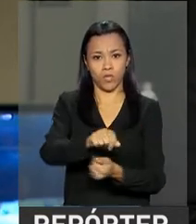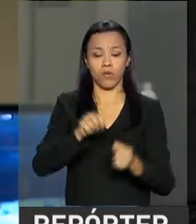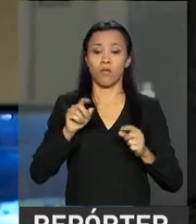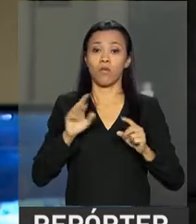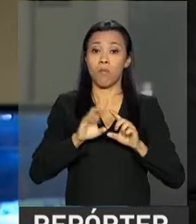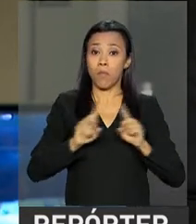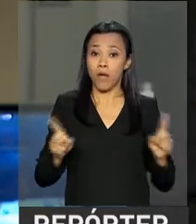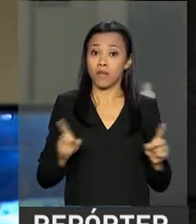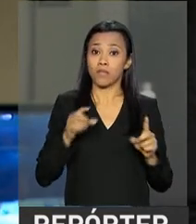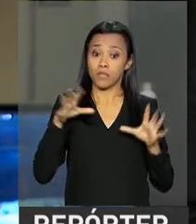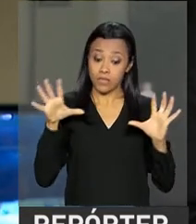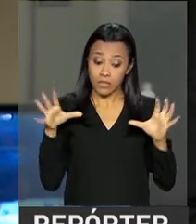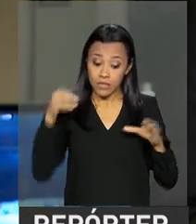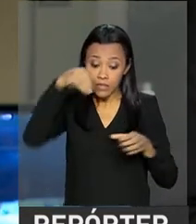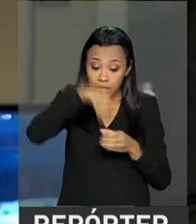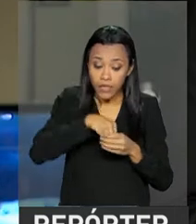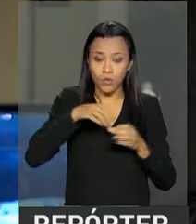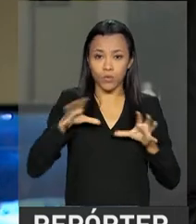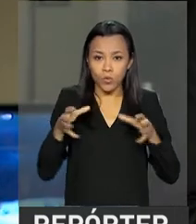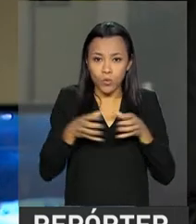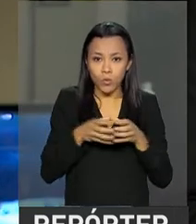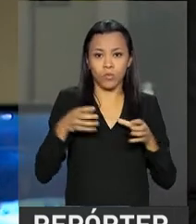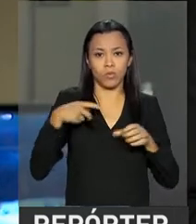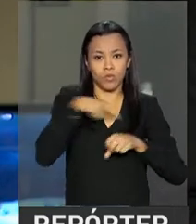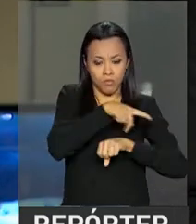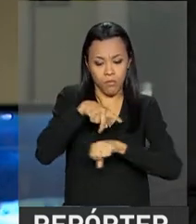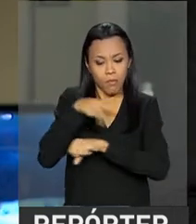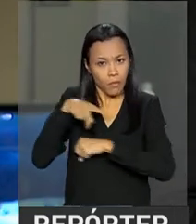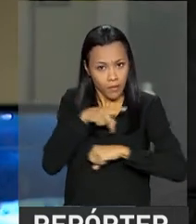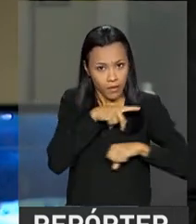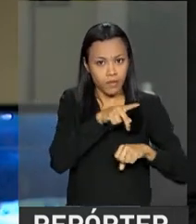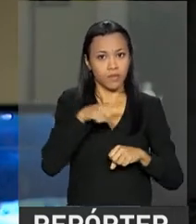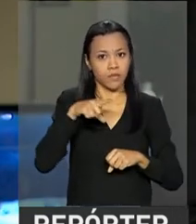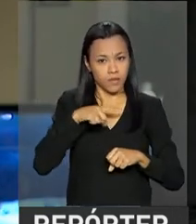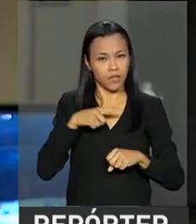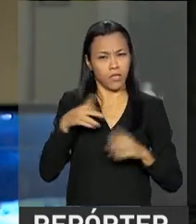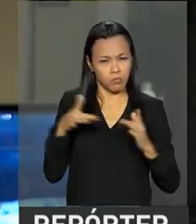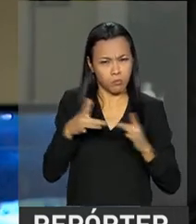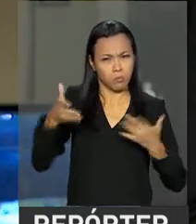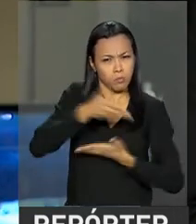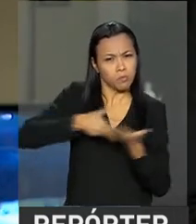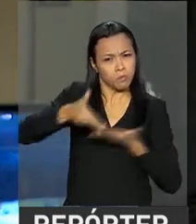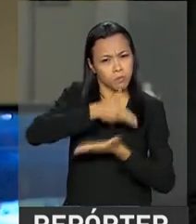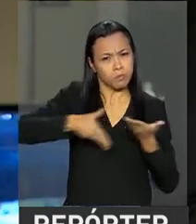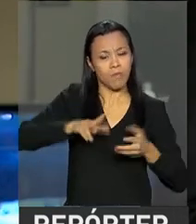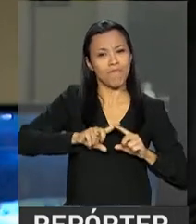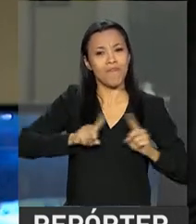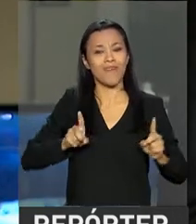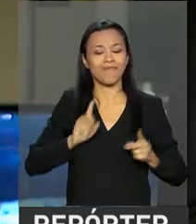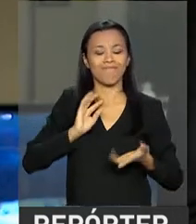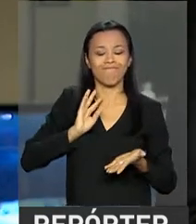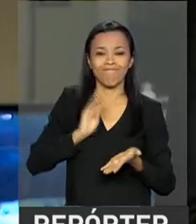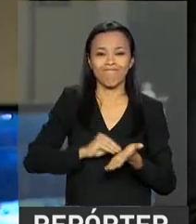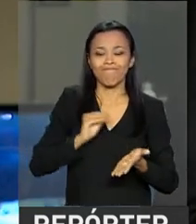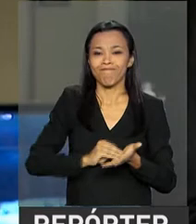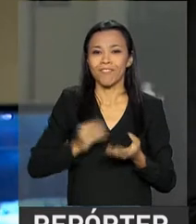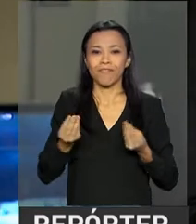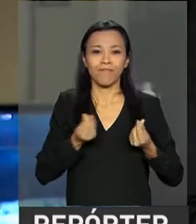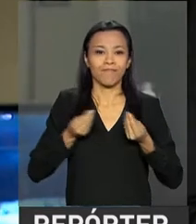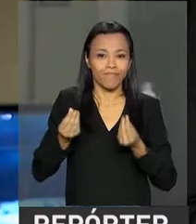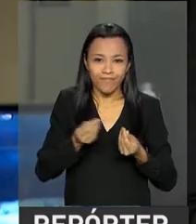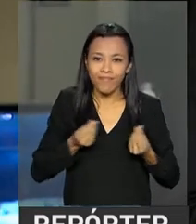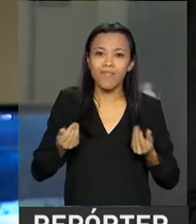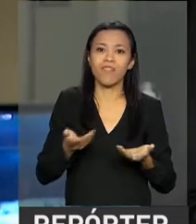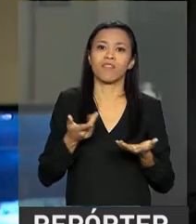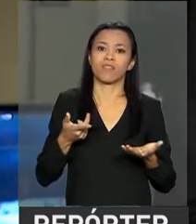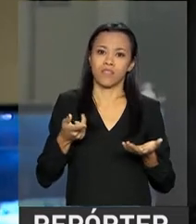negócios afirmam que, dentro do bloco, por mais que as trocas também tenham sido intensificadas, elas ainda não atingiram todo o potencial